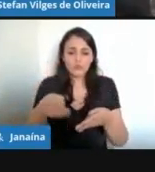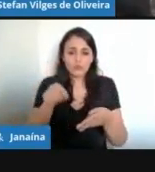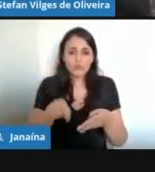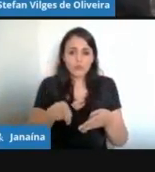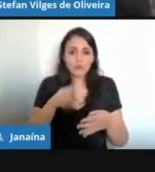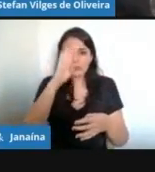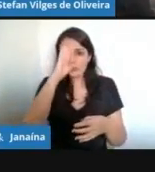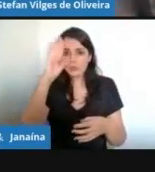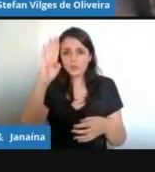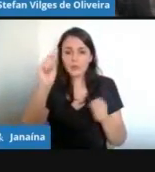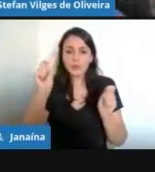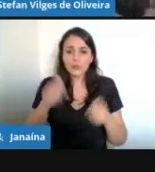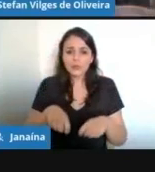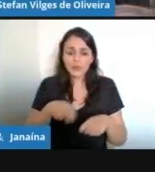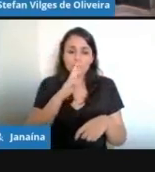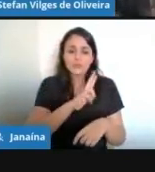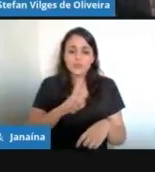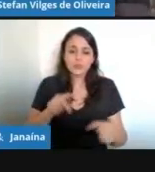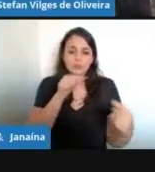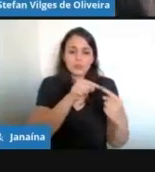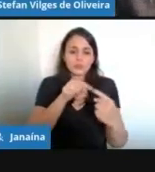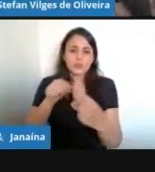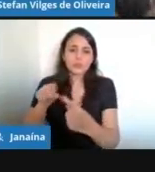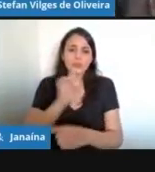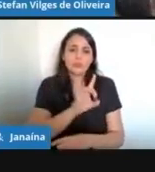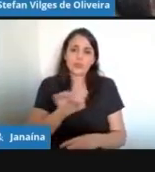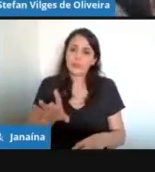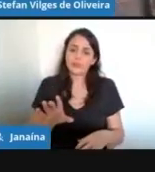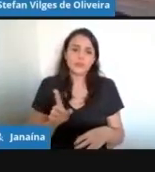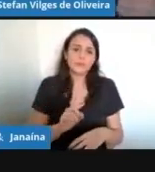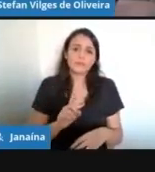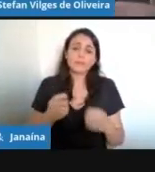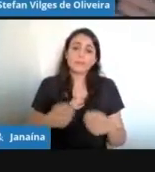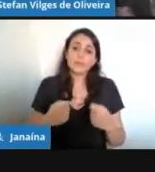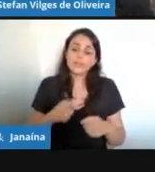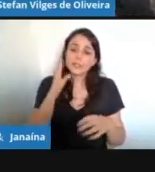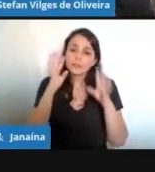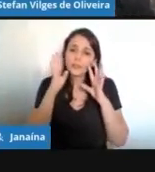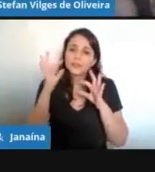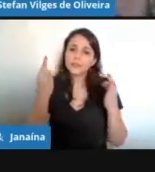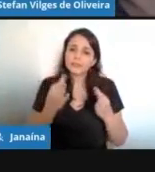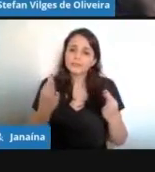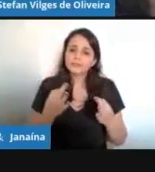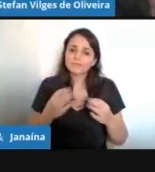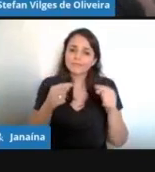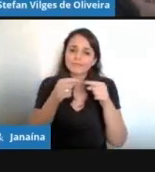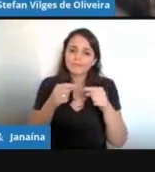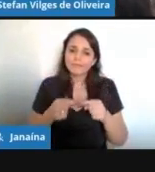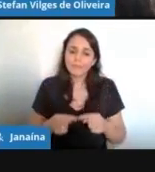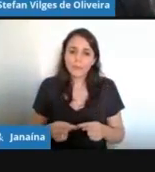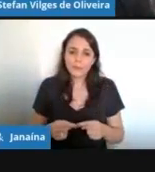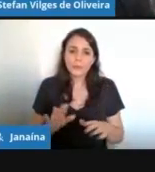central e que vão responder a cada cenário, se elas não forem pensadas adequadamente. Com